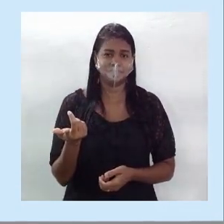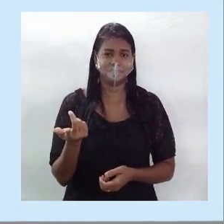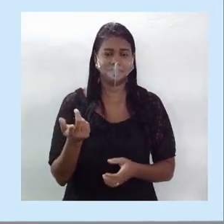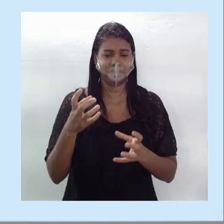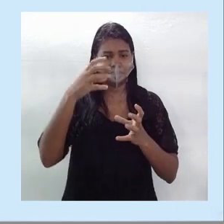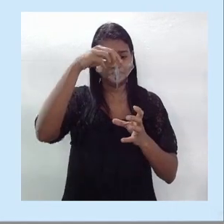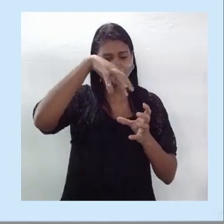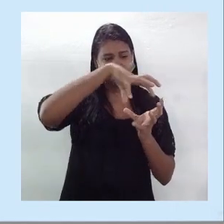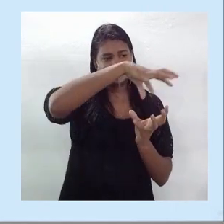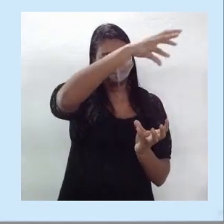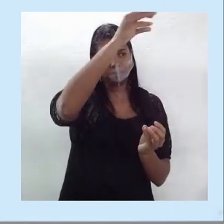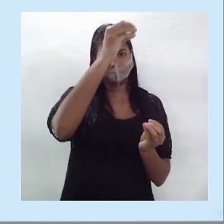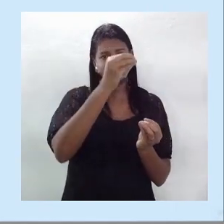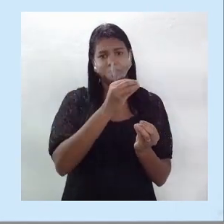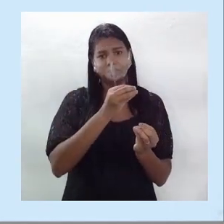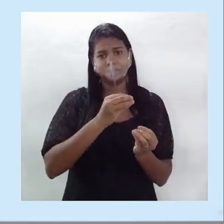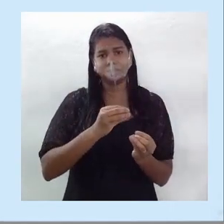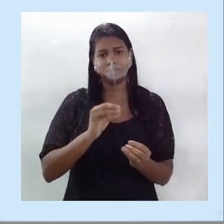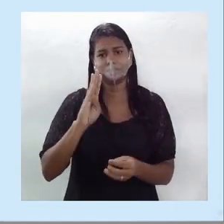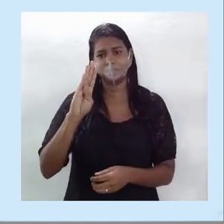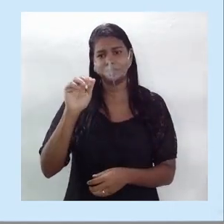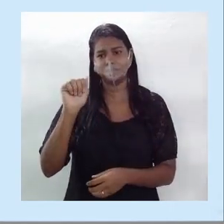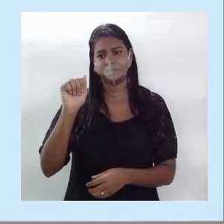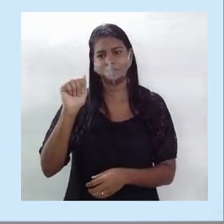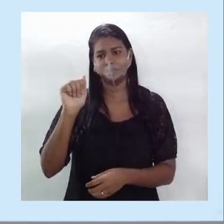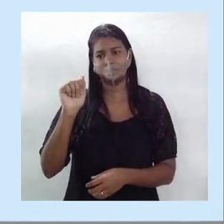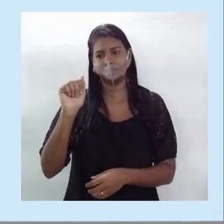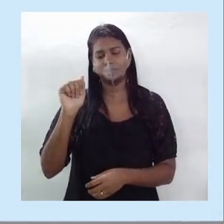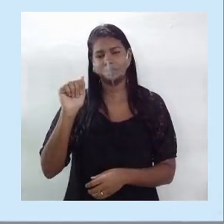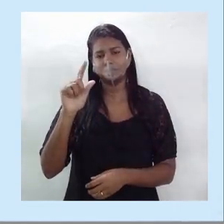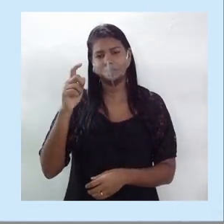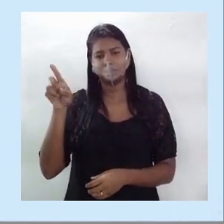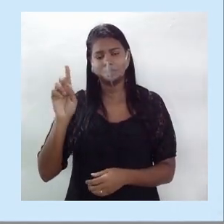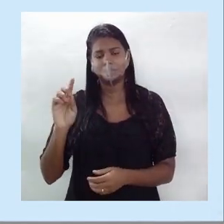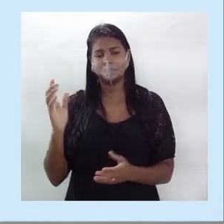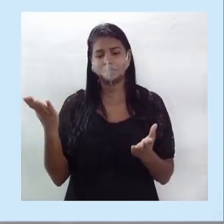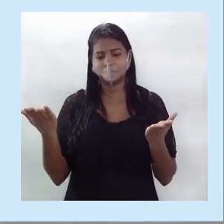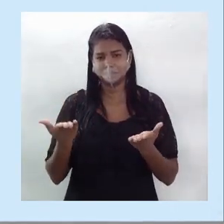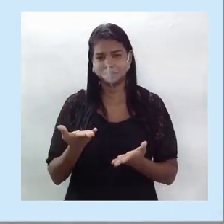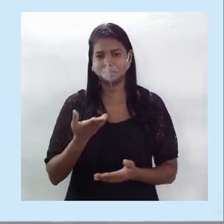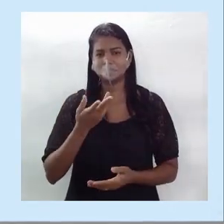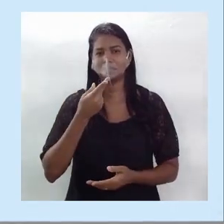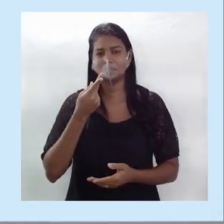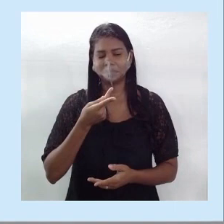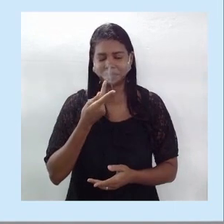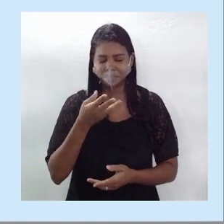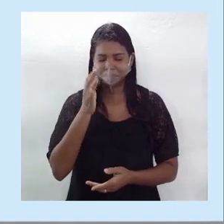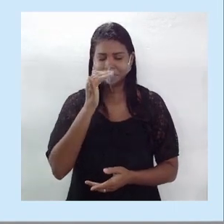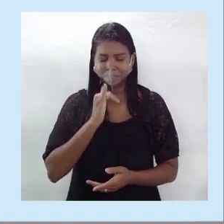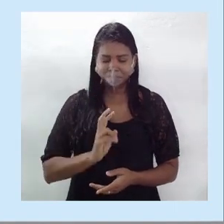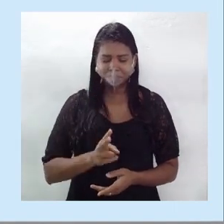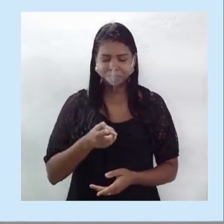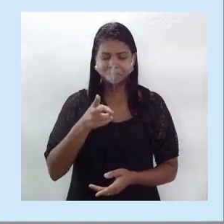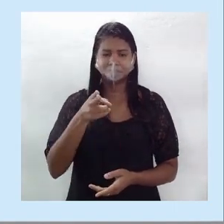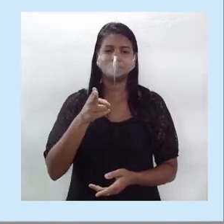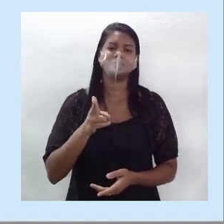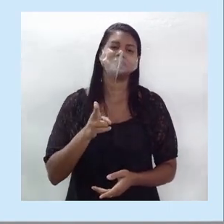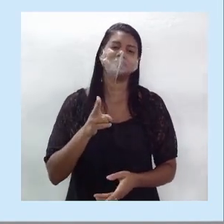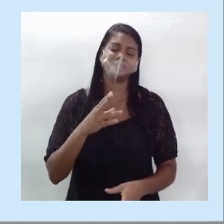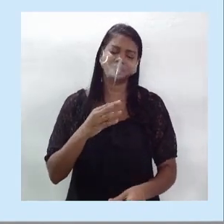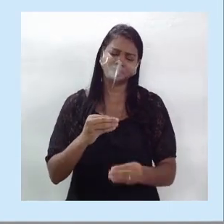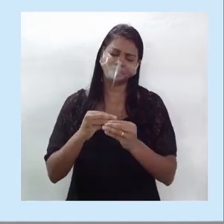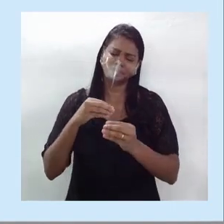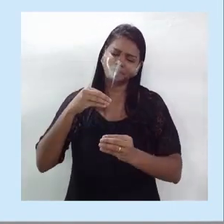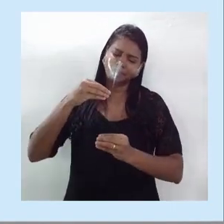no balão. Bom, e agora a gente vai, né, falando ainda, continuando sobre mistura,